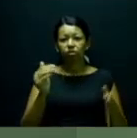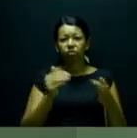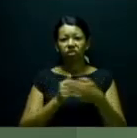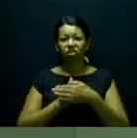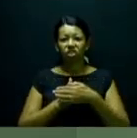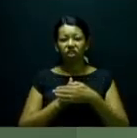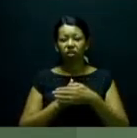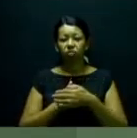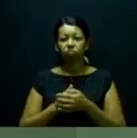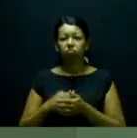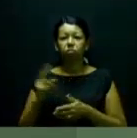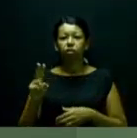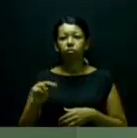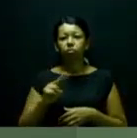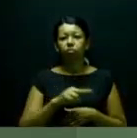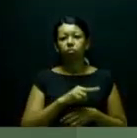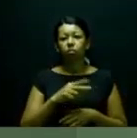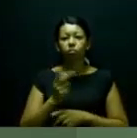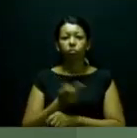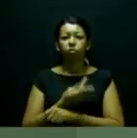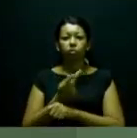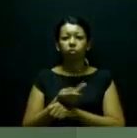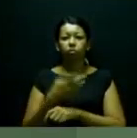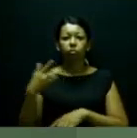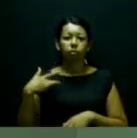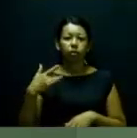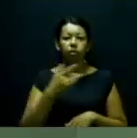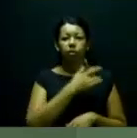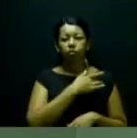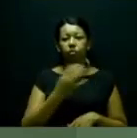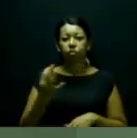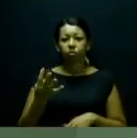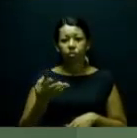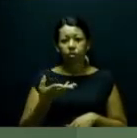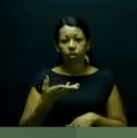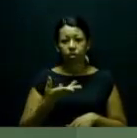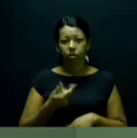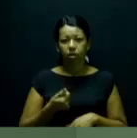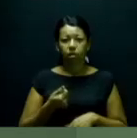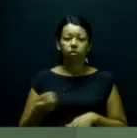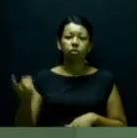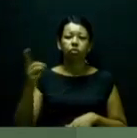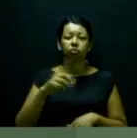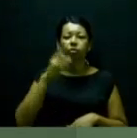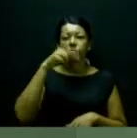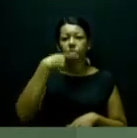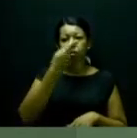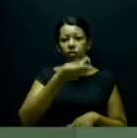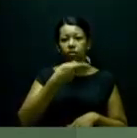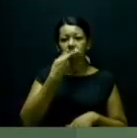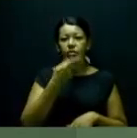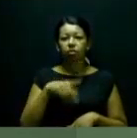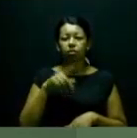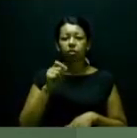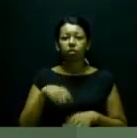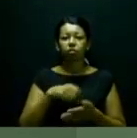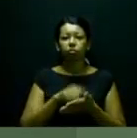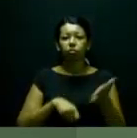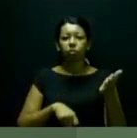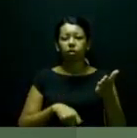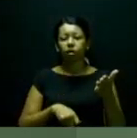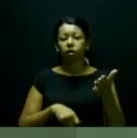momento algum, busca uma saúde de qualidade. E eu volto a dizer, um